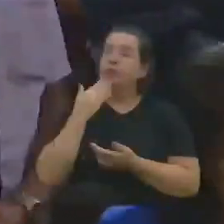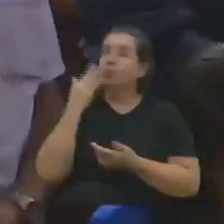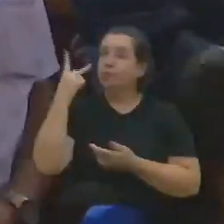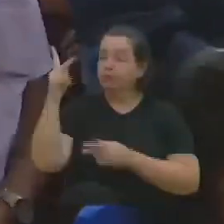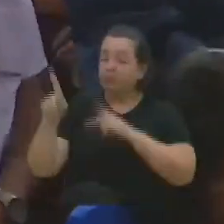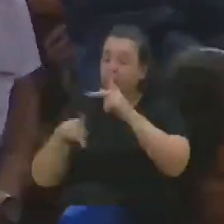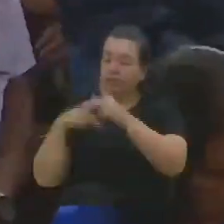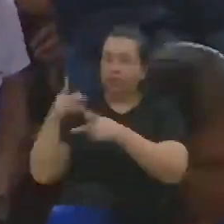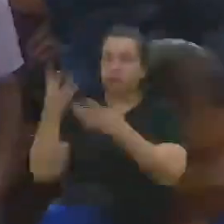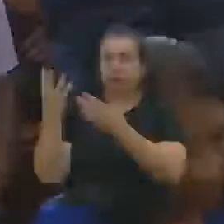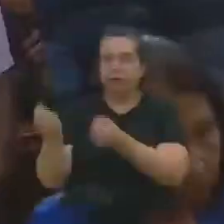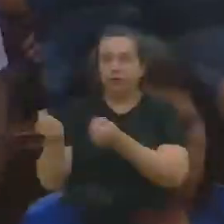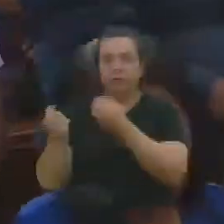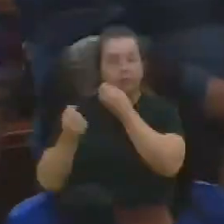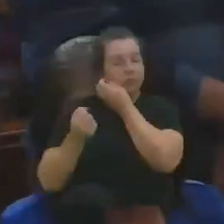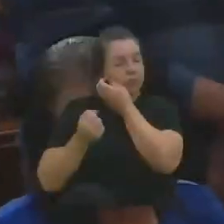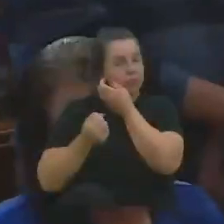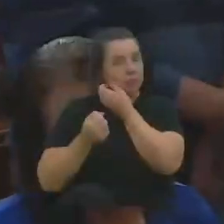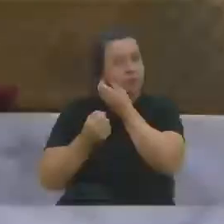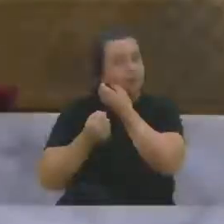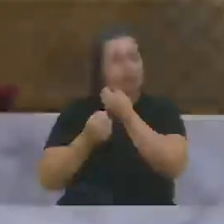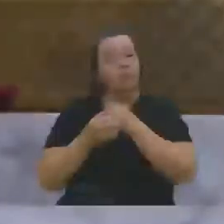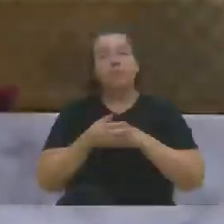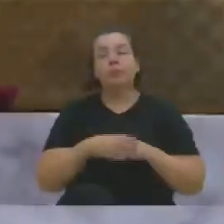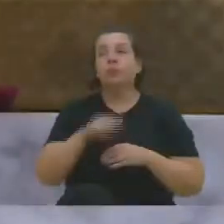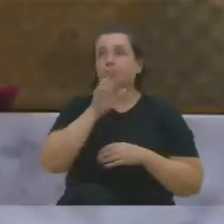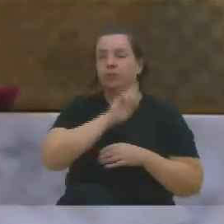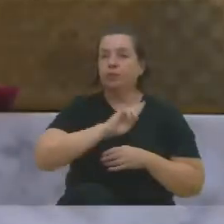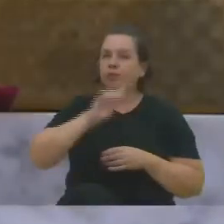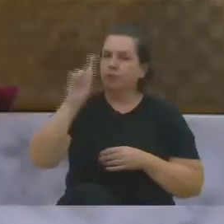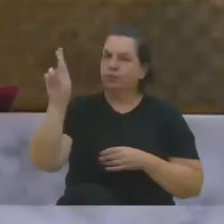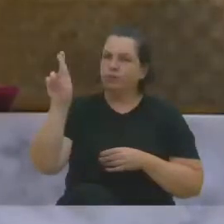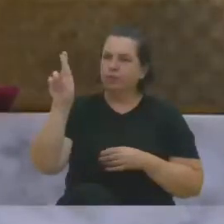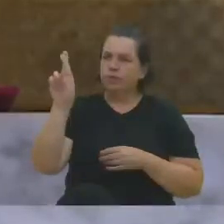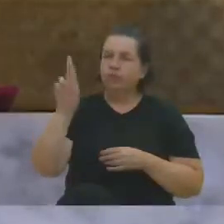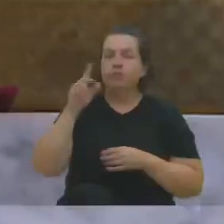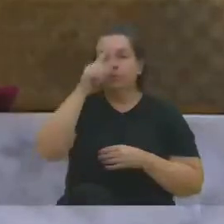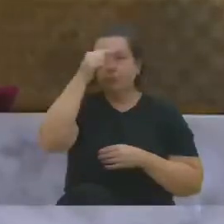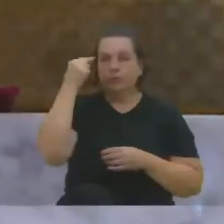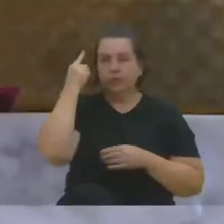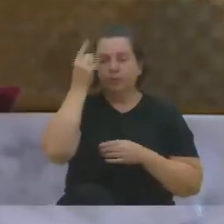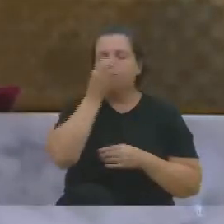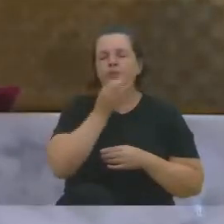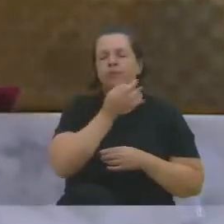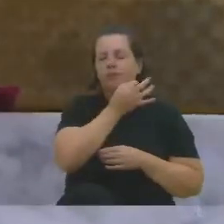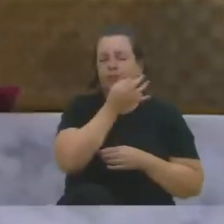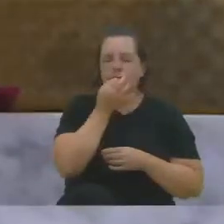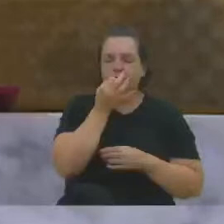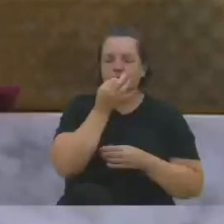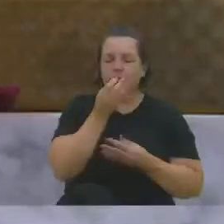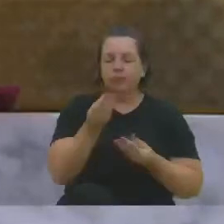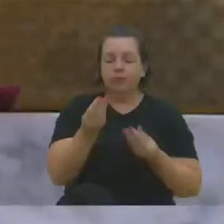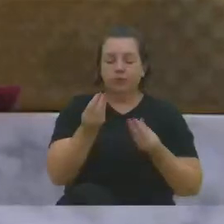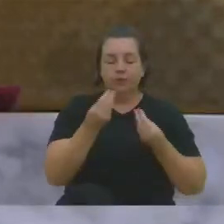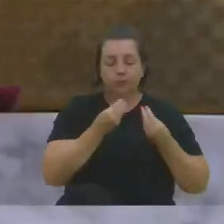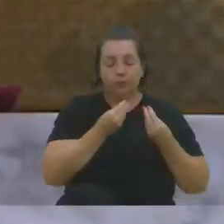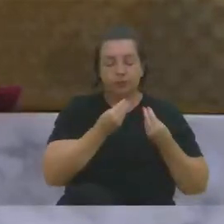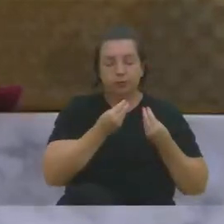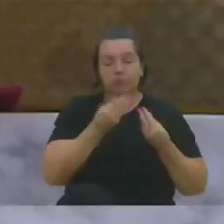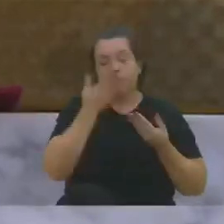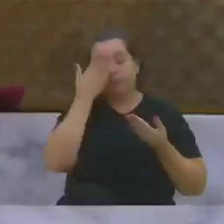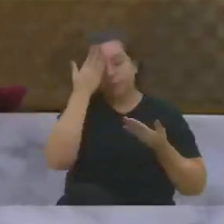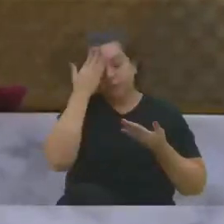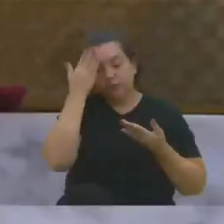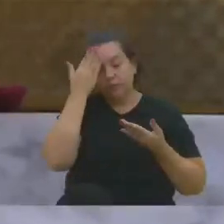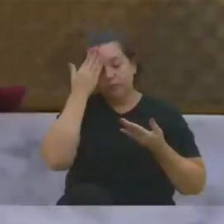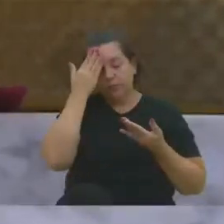o clamor de vosso povo. Senhor, que a Sagrada Eucaristia nos leve a